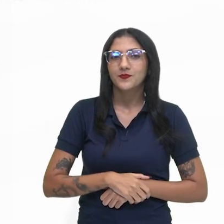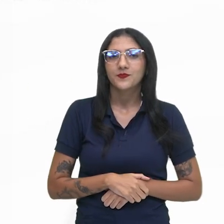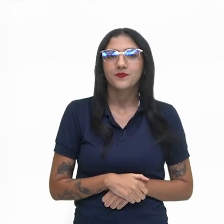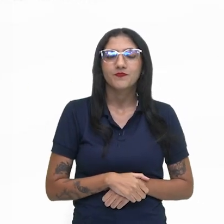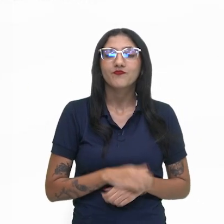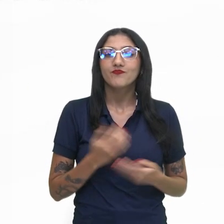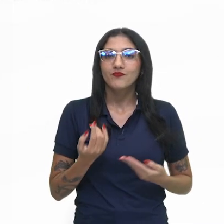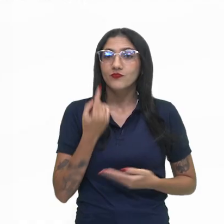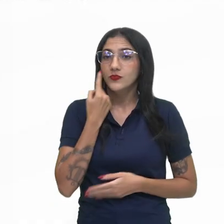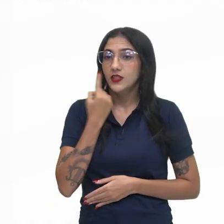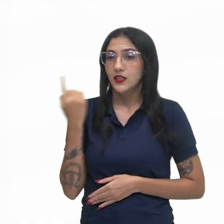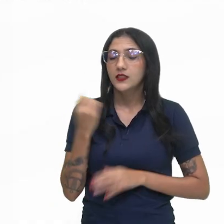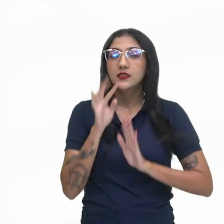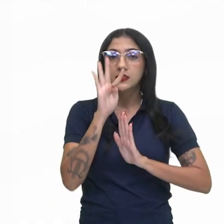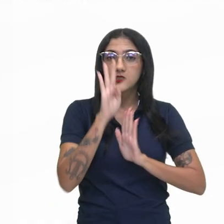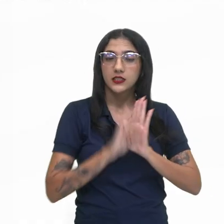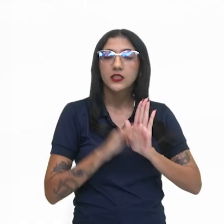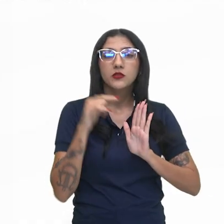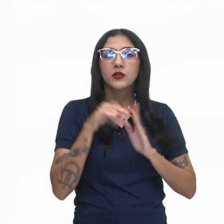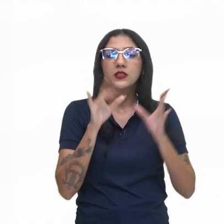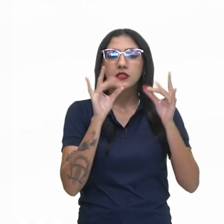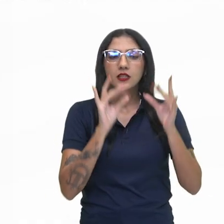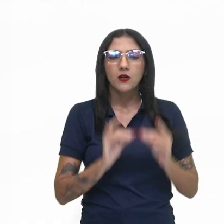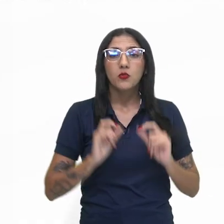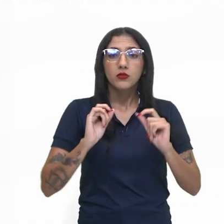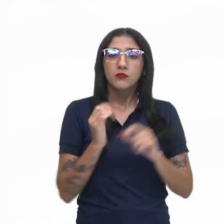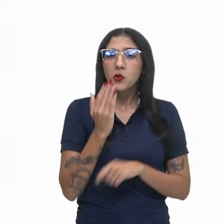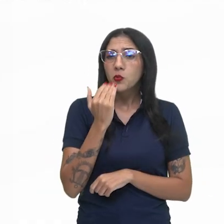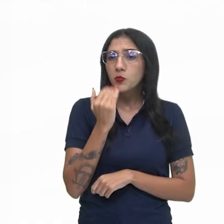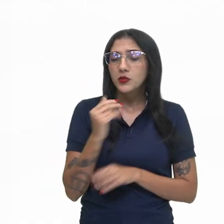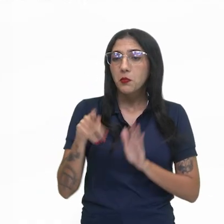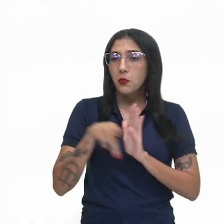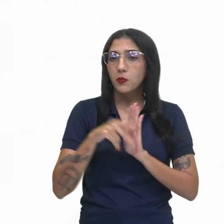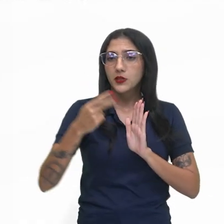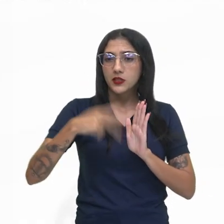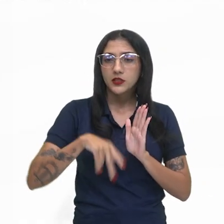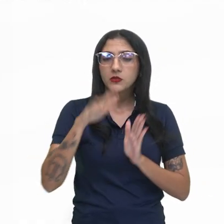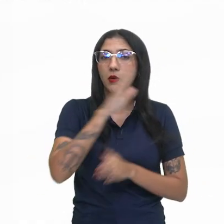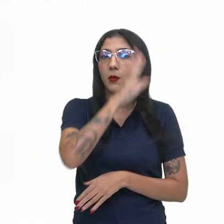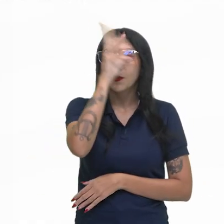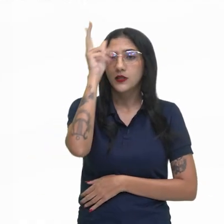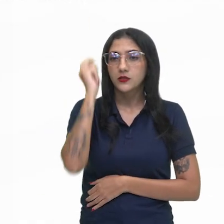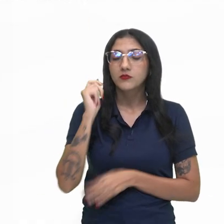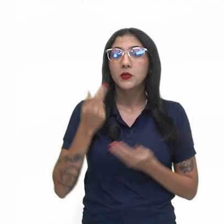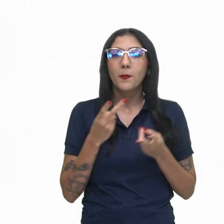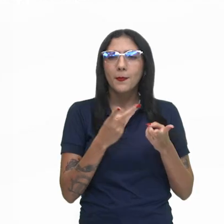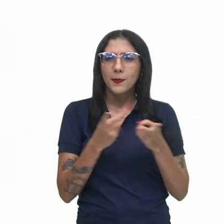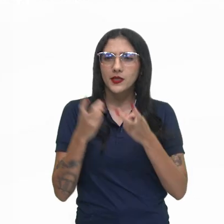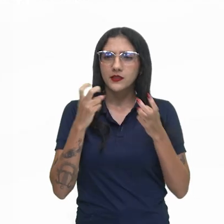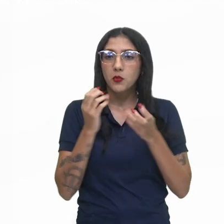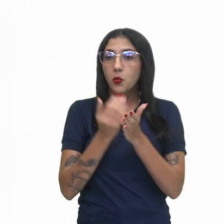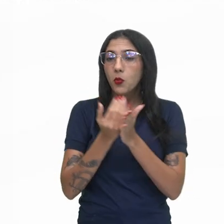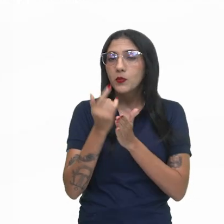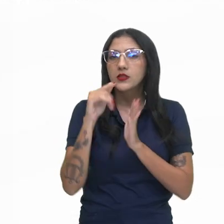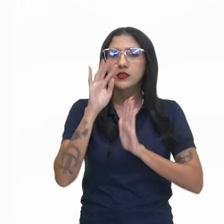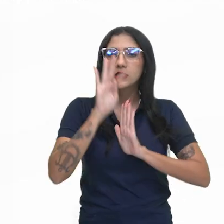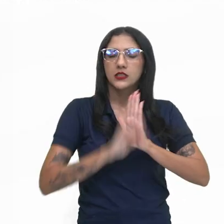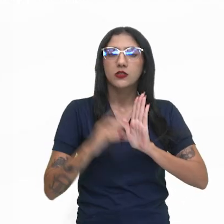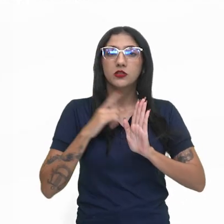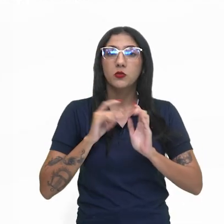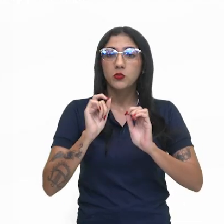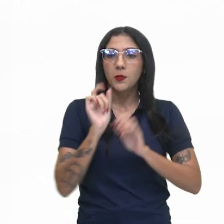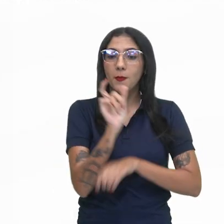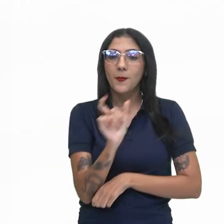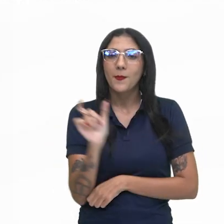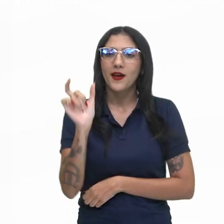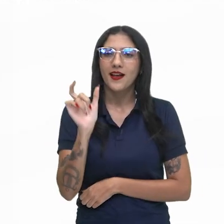Este texto, ele vai estar falando aí da nossa gastronomia. Olha só, observe que nós já iniciamos o nosso texto com uma